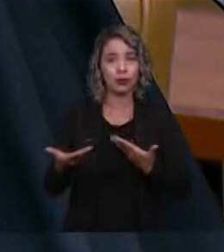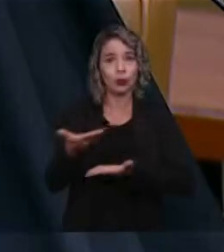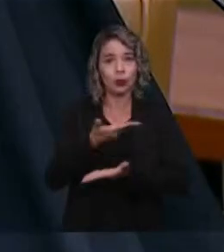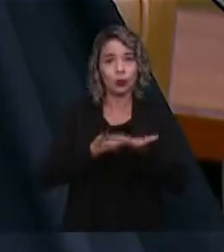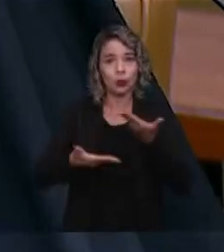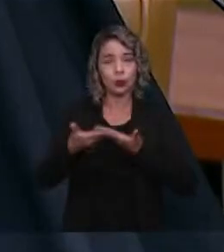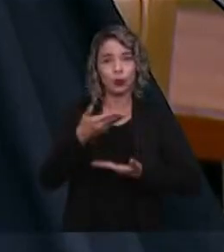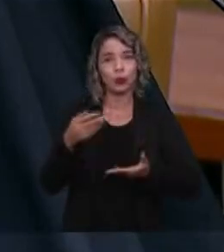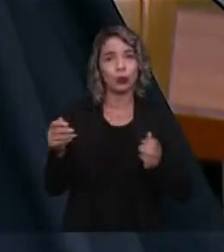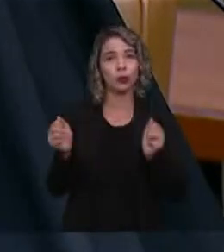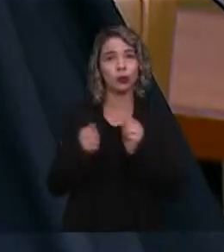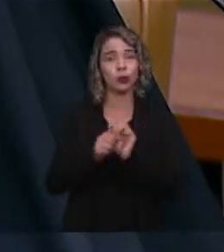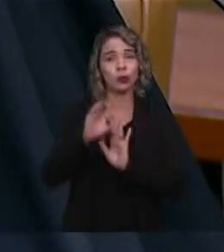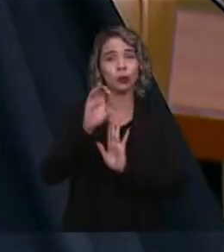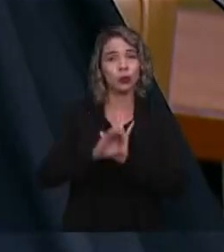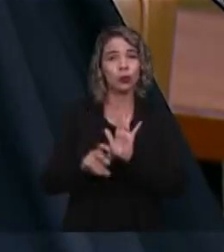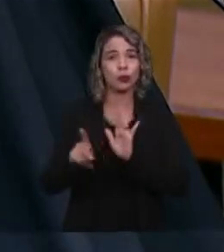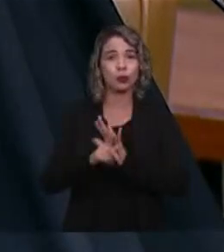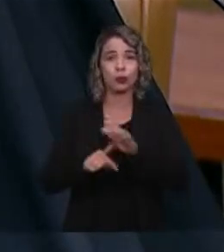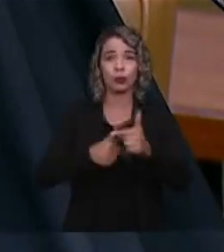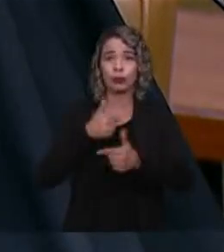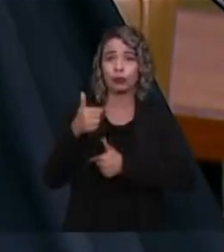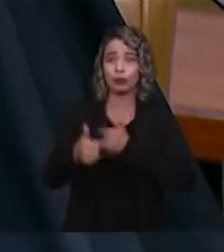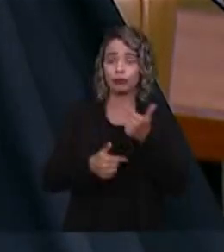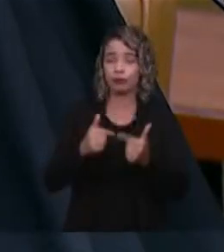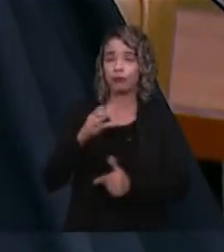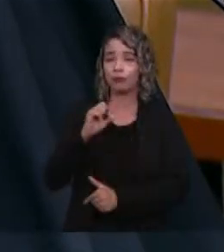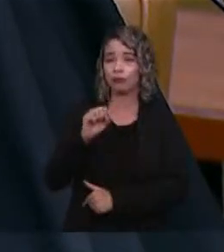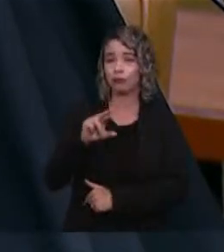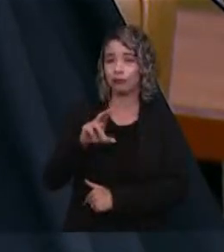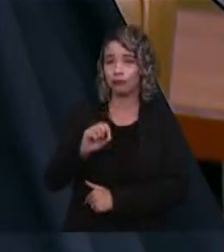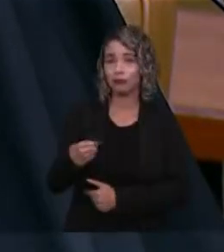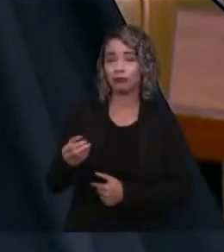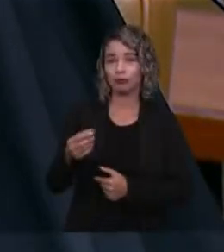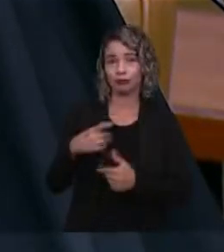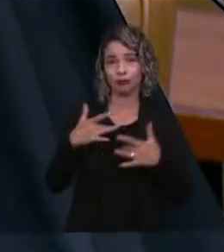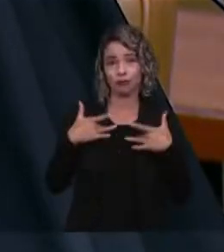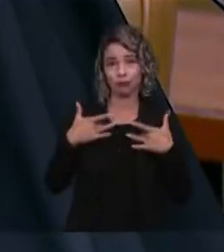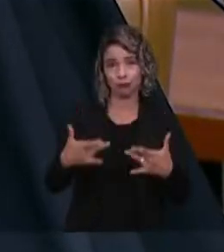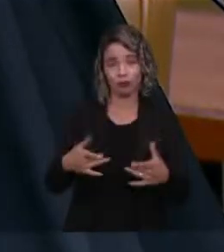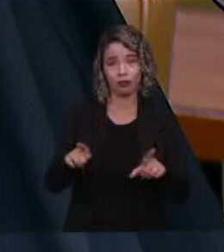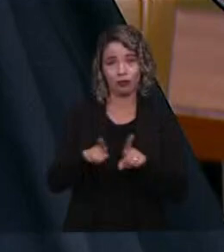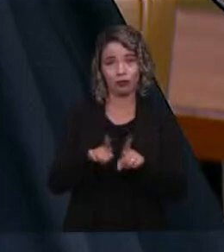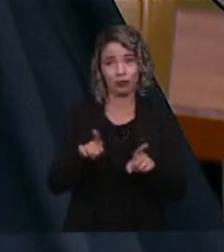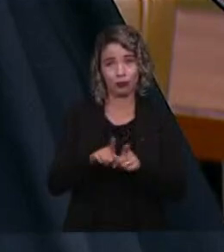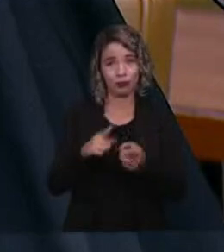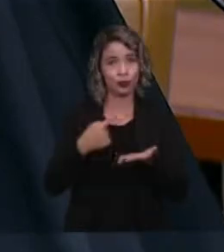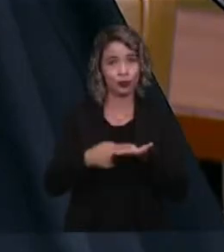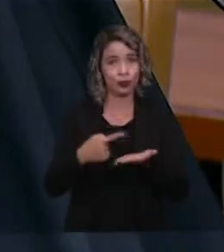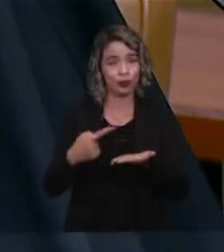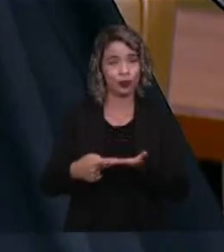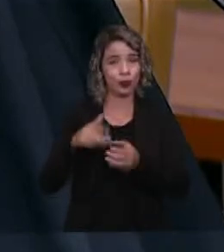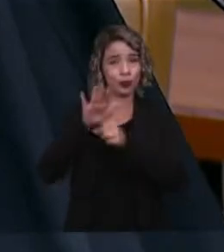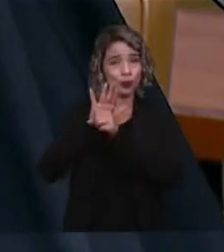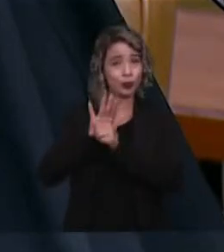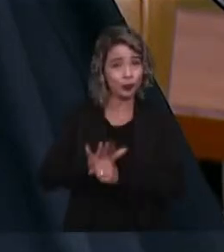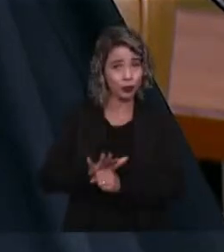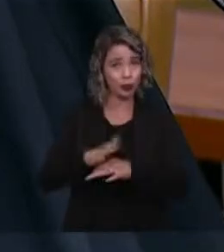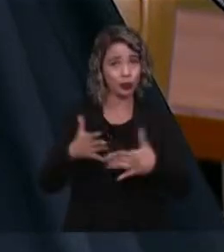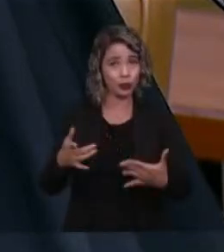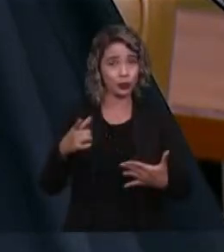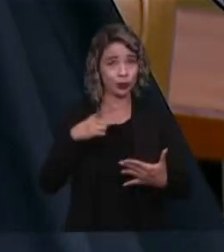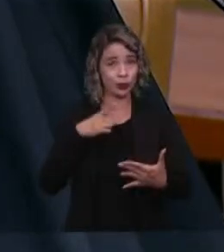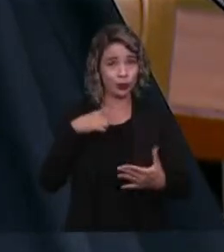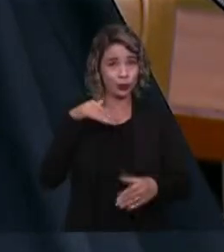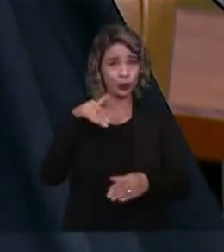associando o conceito de exercício da função ao conceito de pacto do injusto. Vale destacar os excertos doutrinários citados no